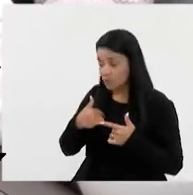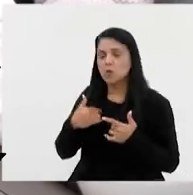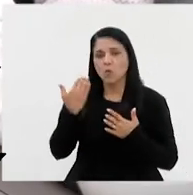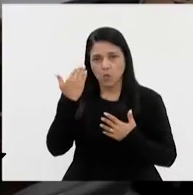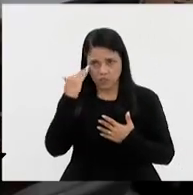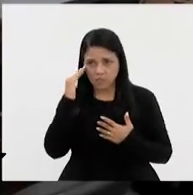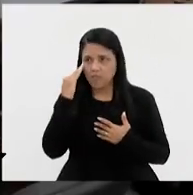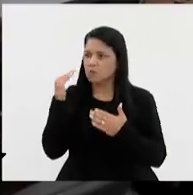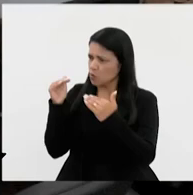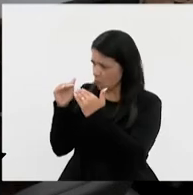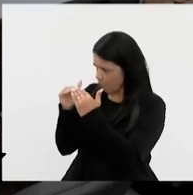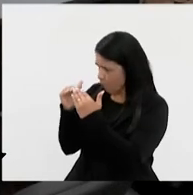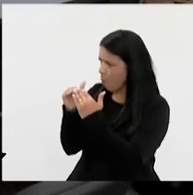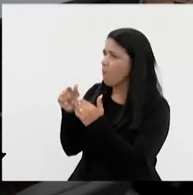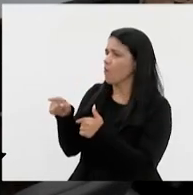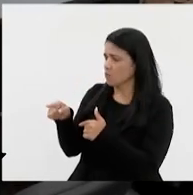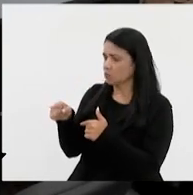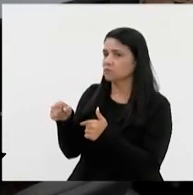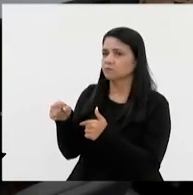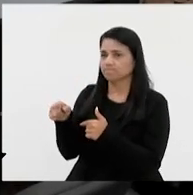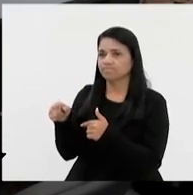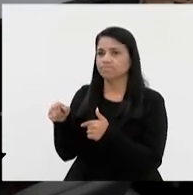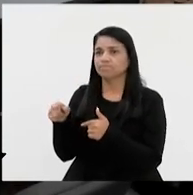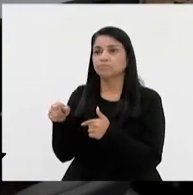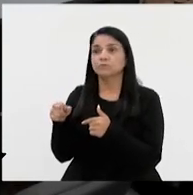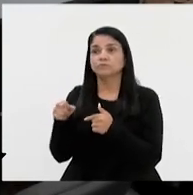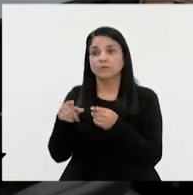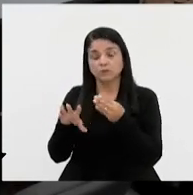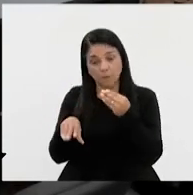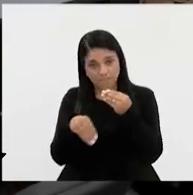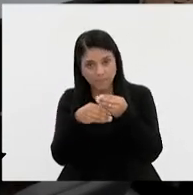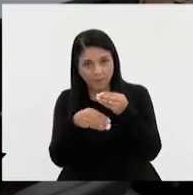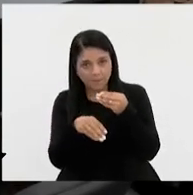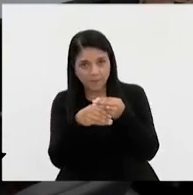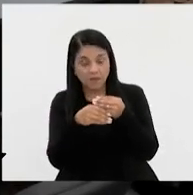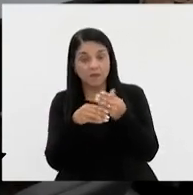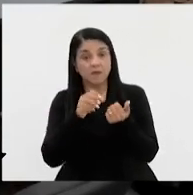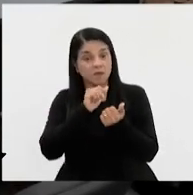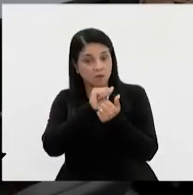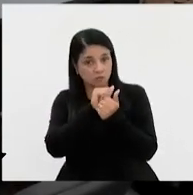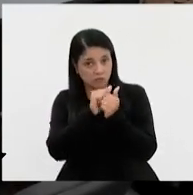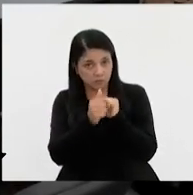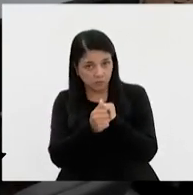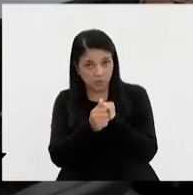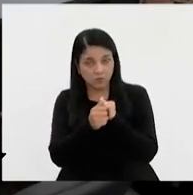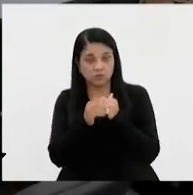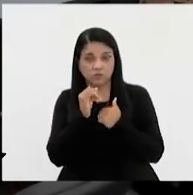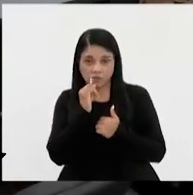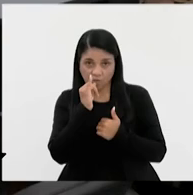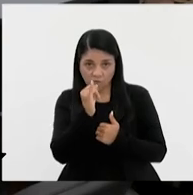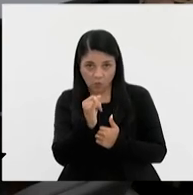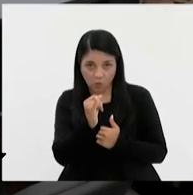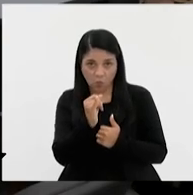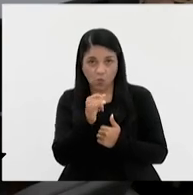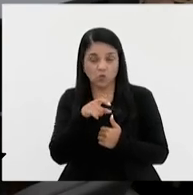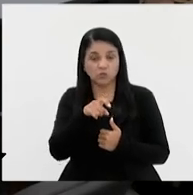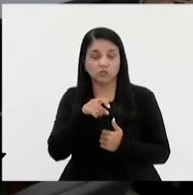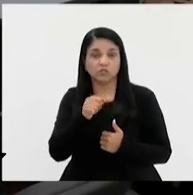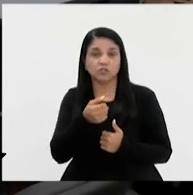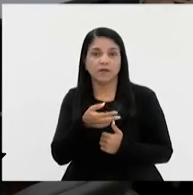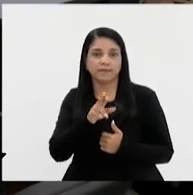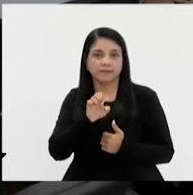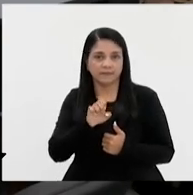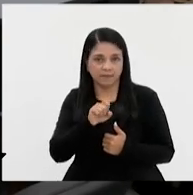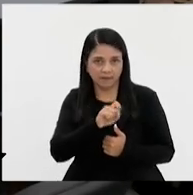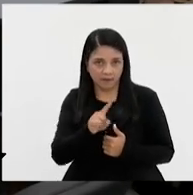a concordar com Vossa Excelência. Mas faço alguns adendos. Esses esportes que Vossa Excelência menciona, eles já têm a modalidade mista.